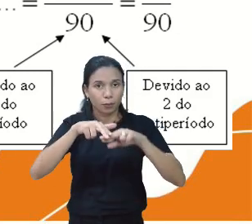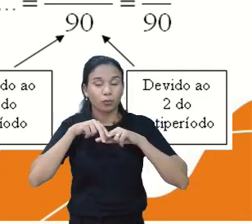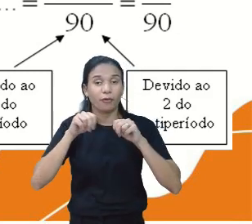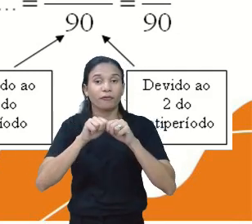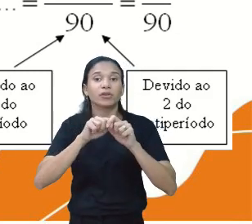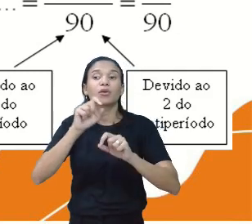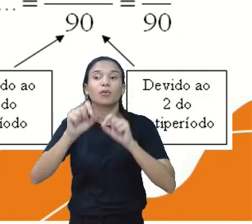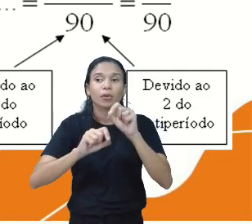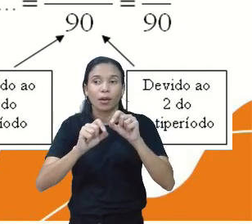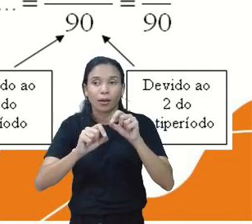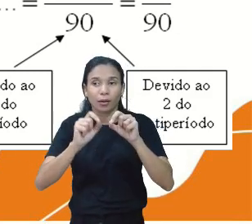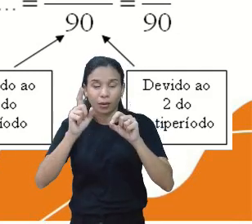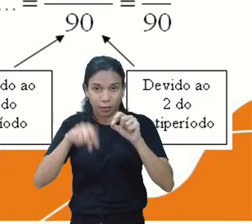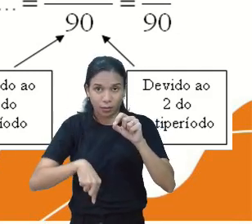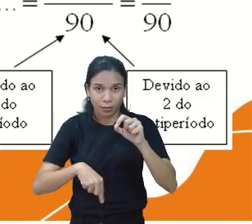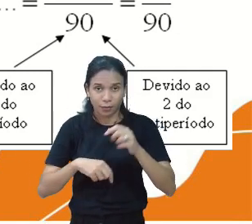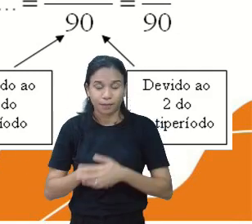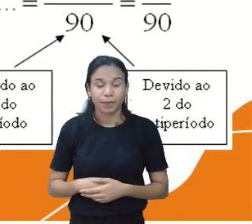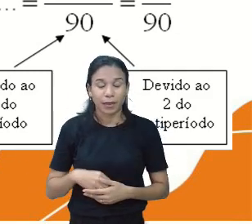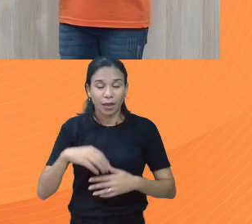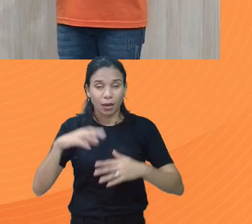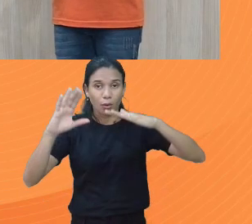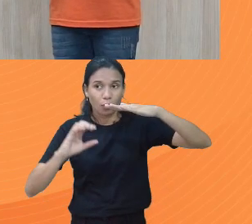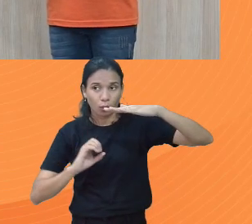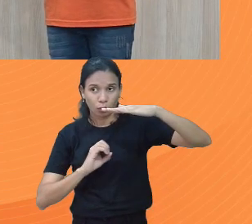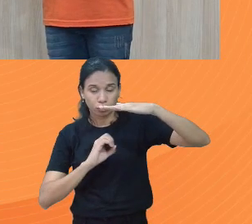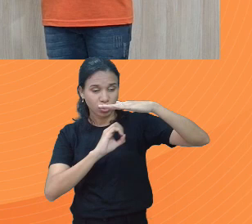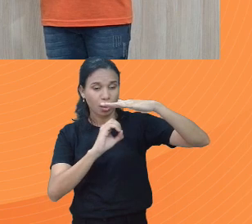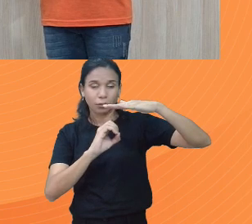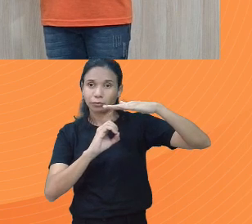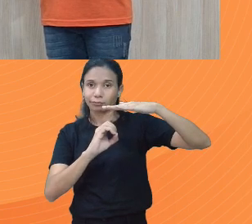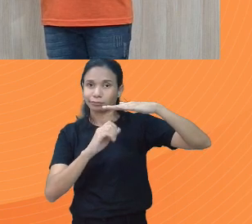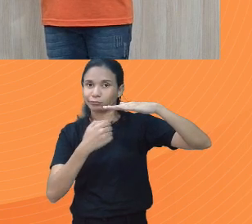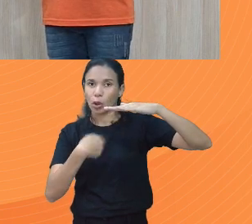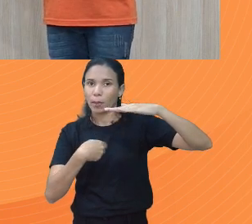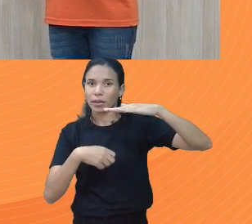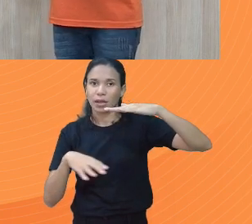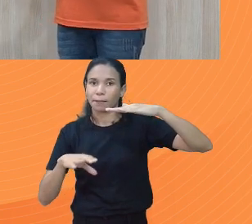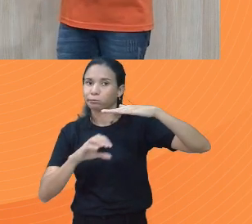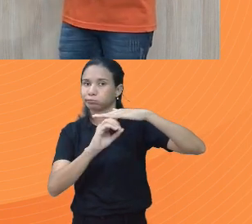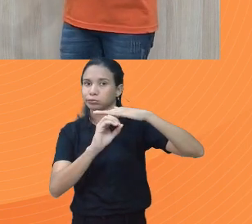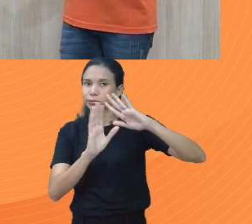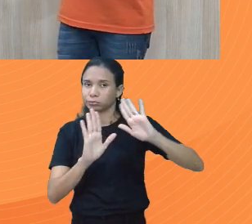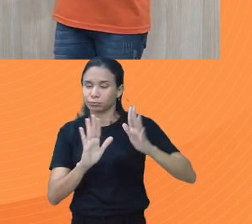parte inteira, que no caso aqui é 0, se é 0 eu não preciso colocar,